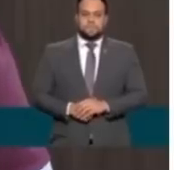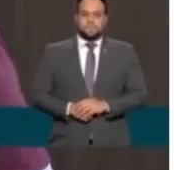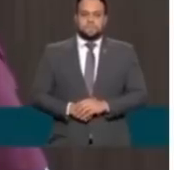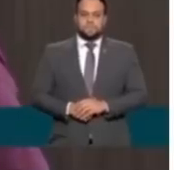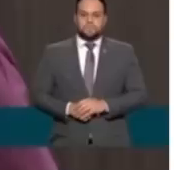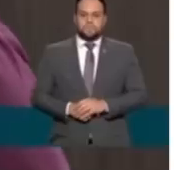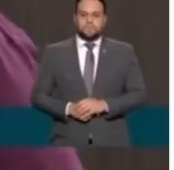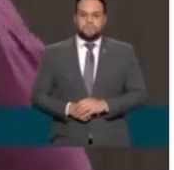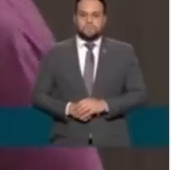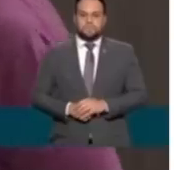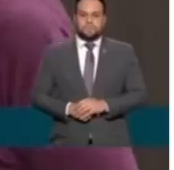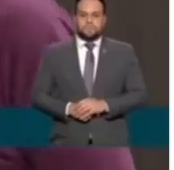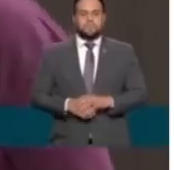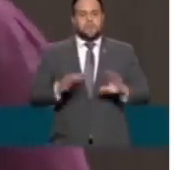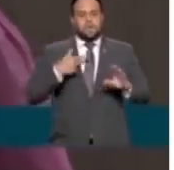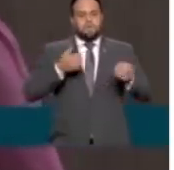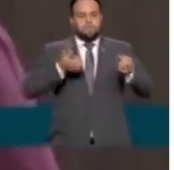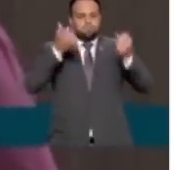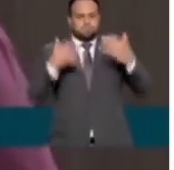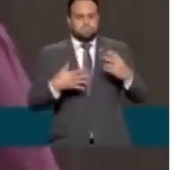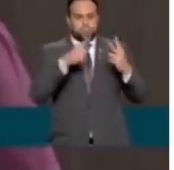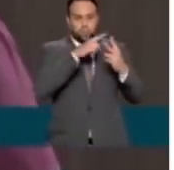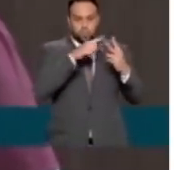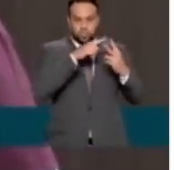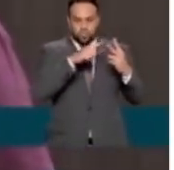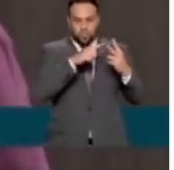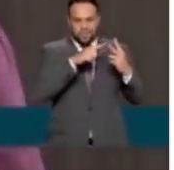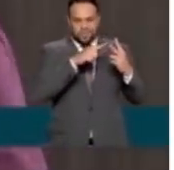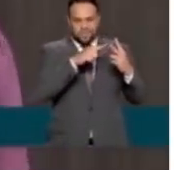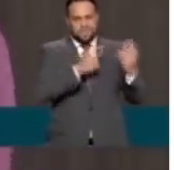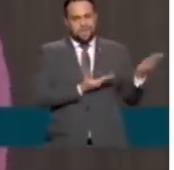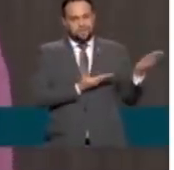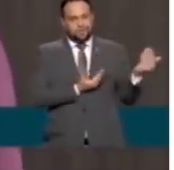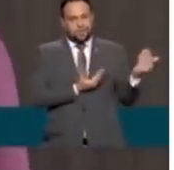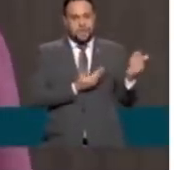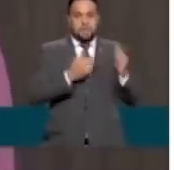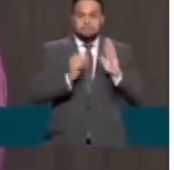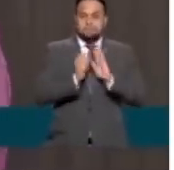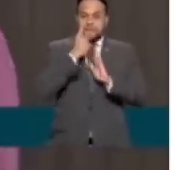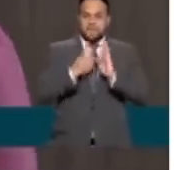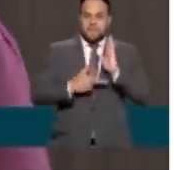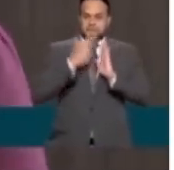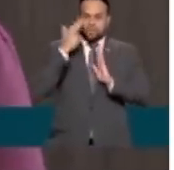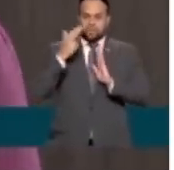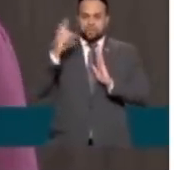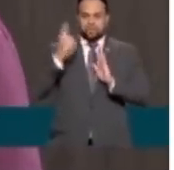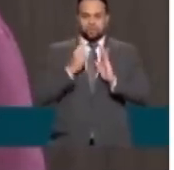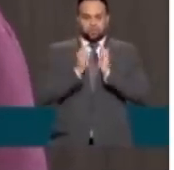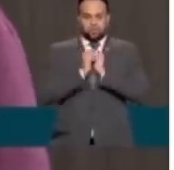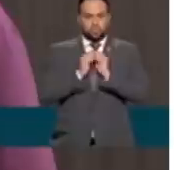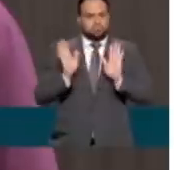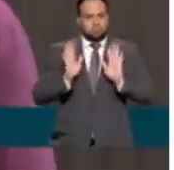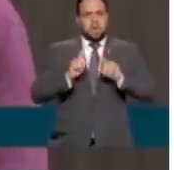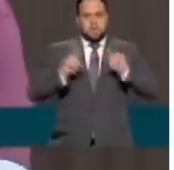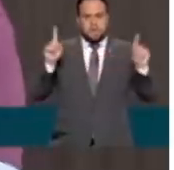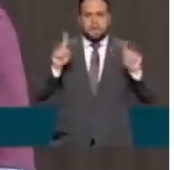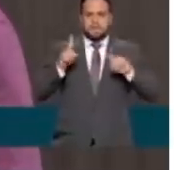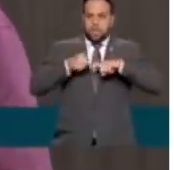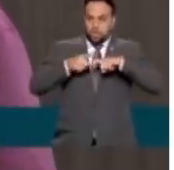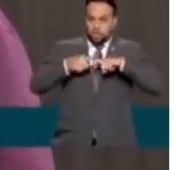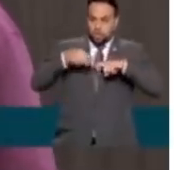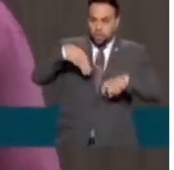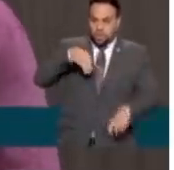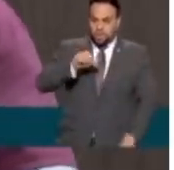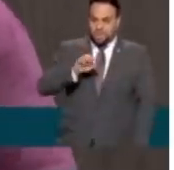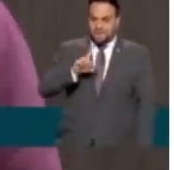Olha, você tá na frente, não vou falar dos dois aqui, são mais jovens, então, no primeiro cirurgia não tiveram comigo, o Tomacedo teve 4 cirurgias comigo. Então uma agressão ao